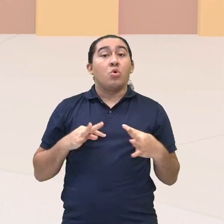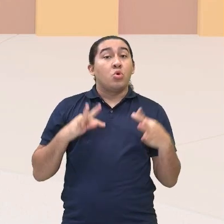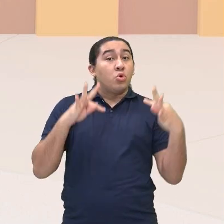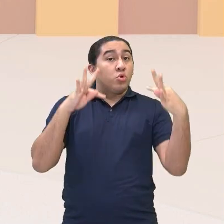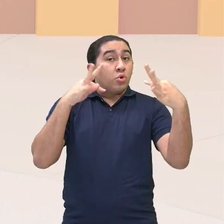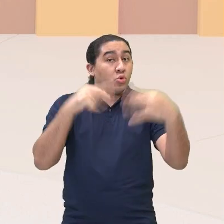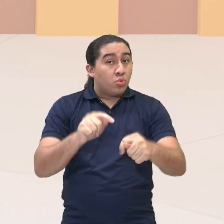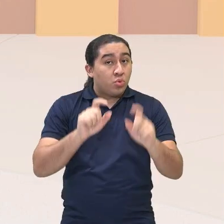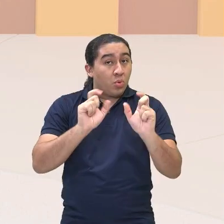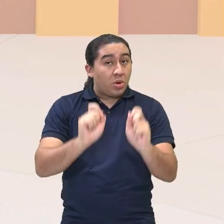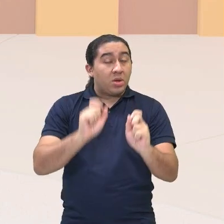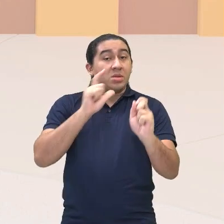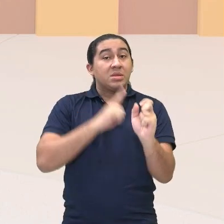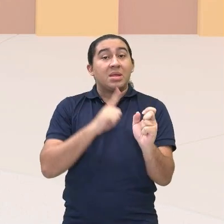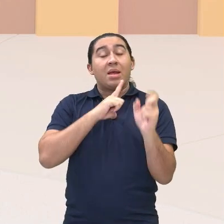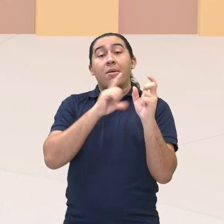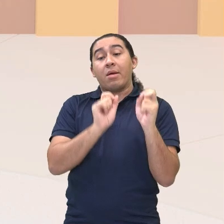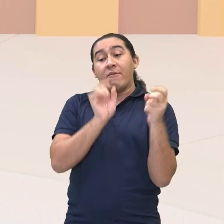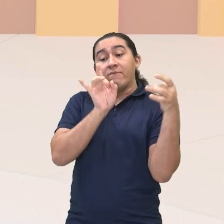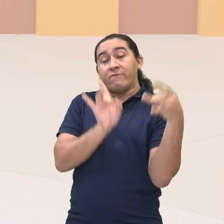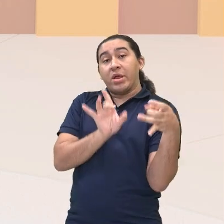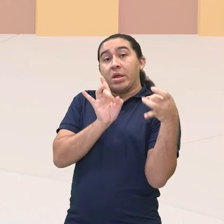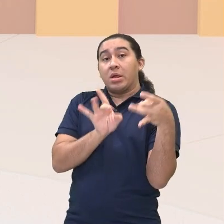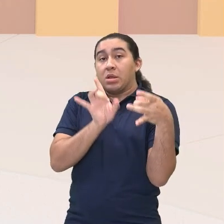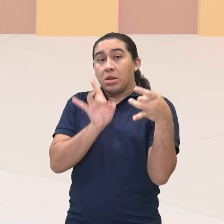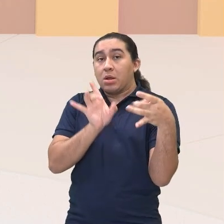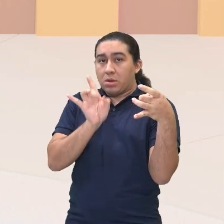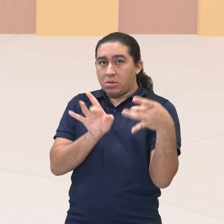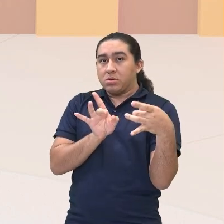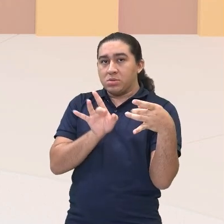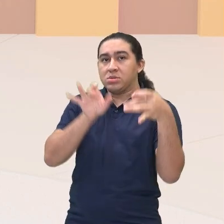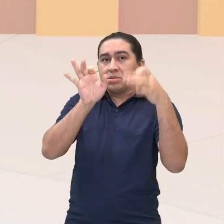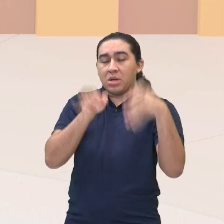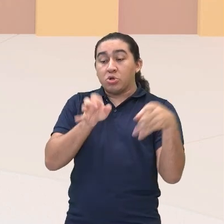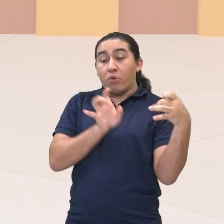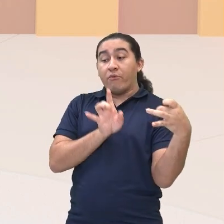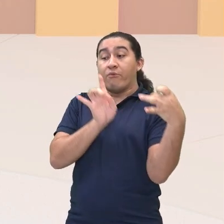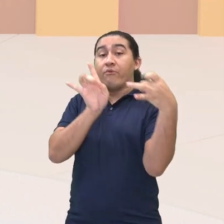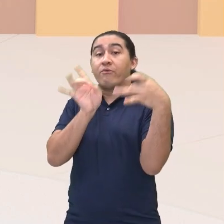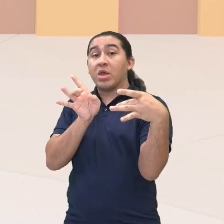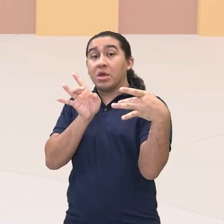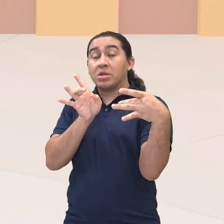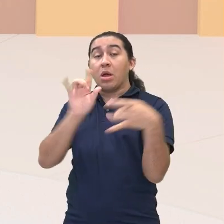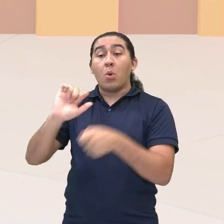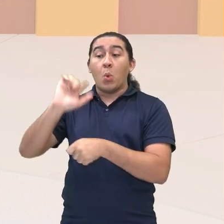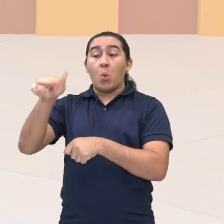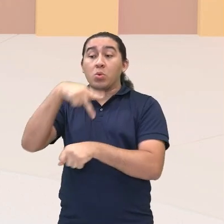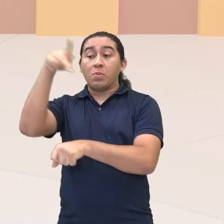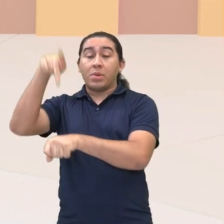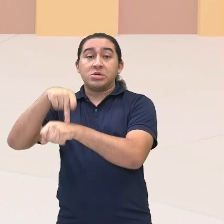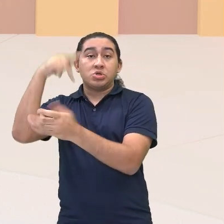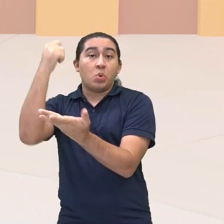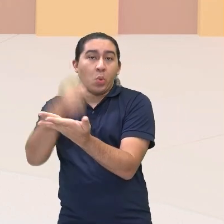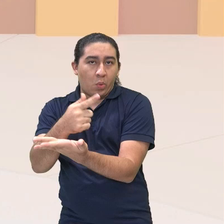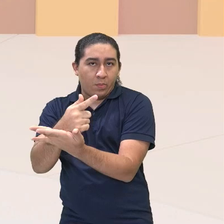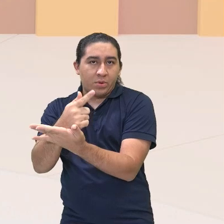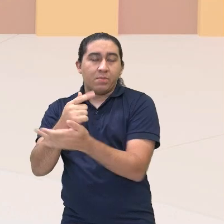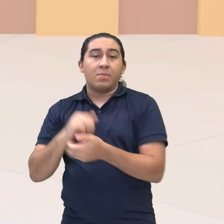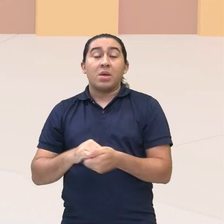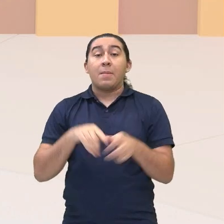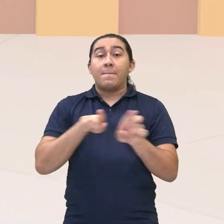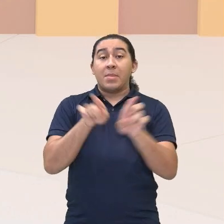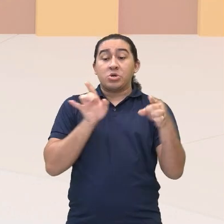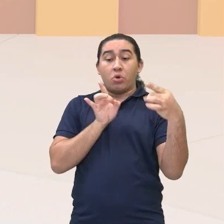essas exportações que vão ser vendas, né, para outros lugares. Mas, além das exportações,